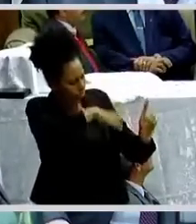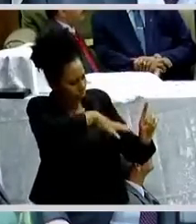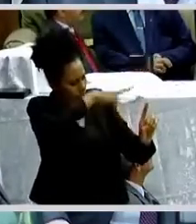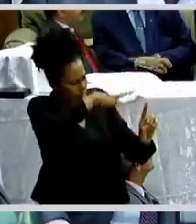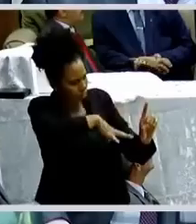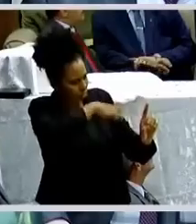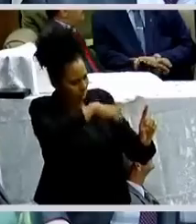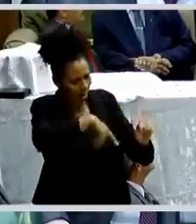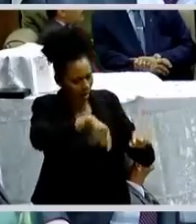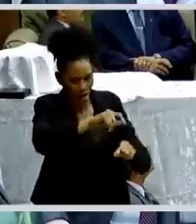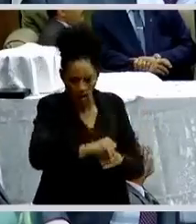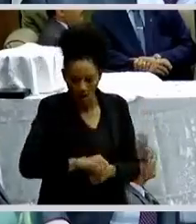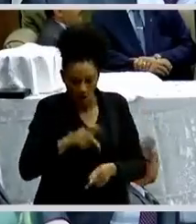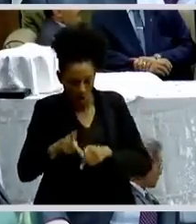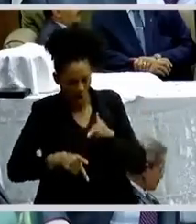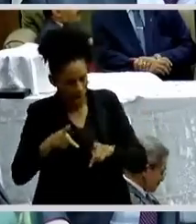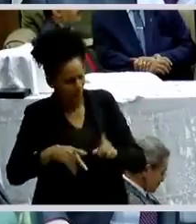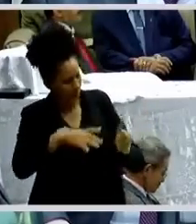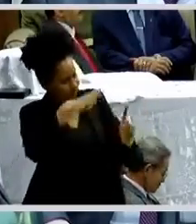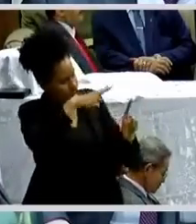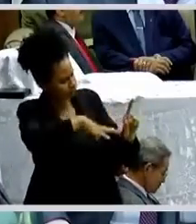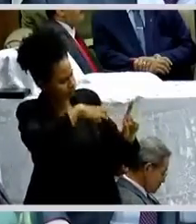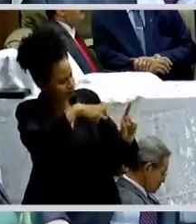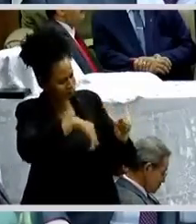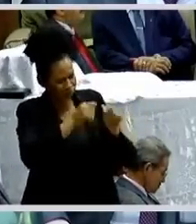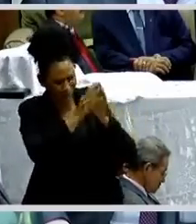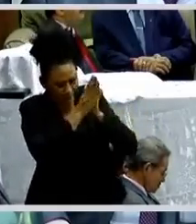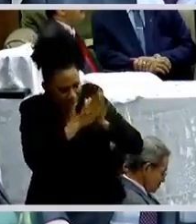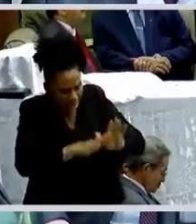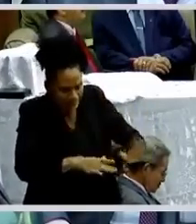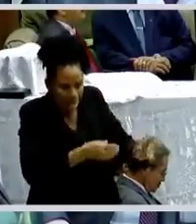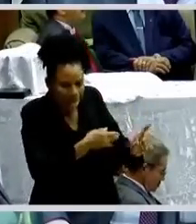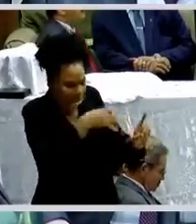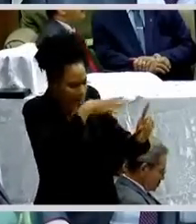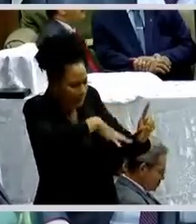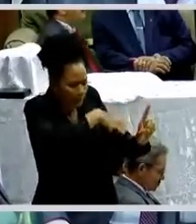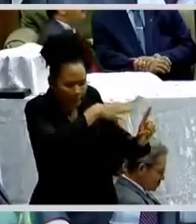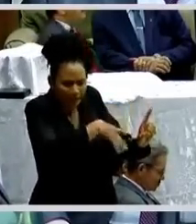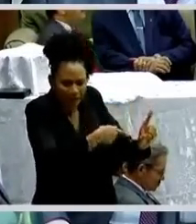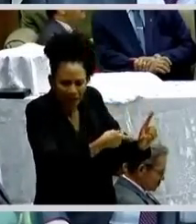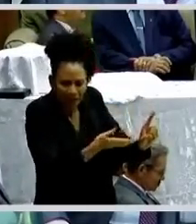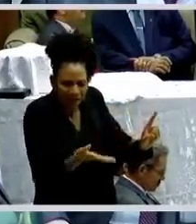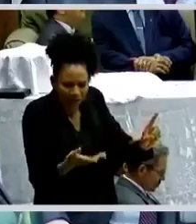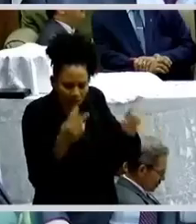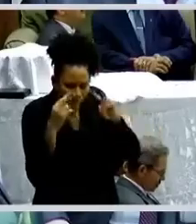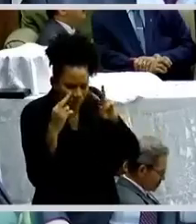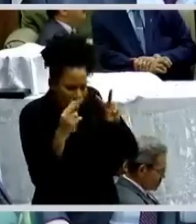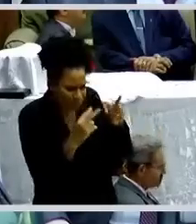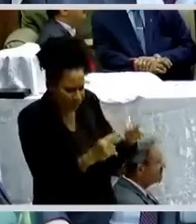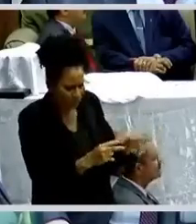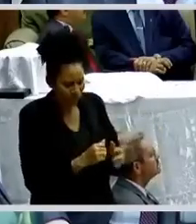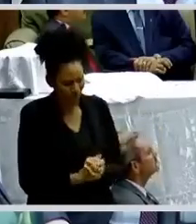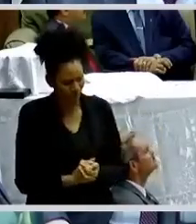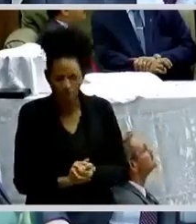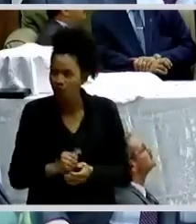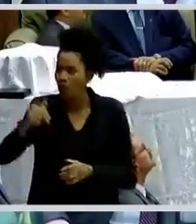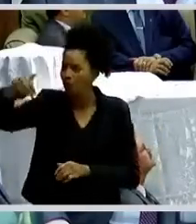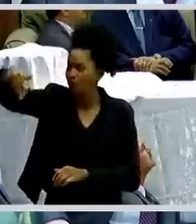povo vai adorar, e a partir daqui, veja que o norte não se unia com o sul,